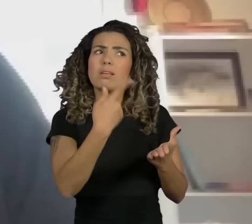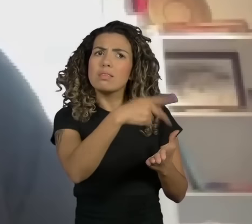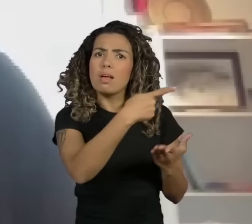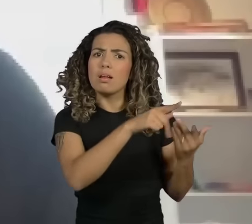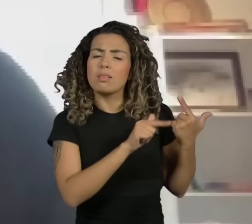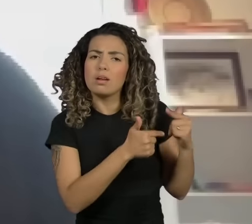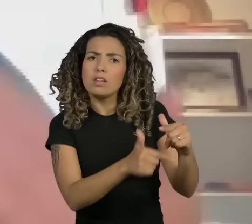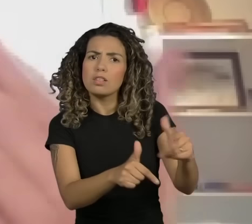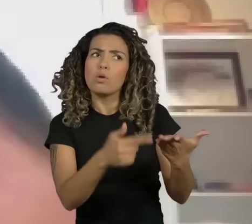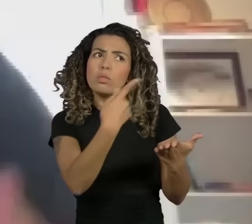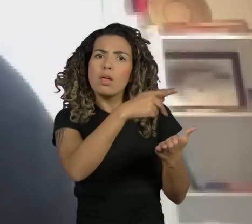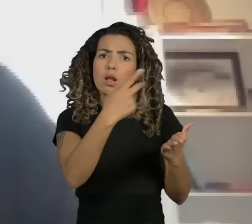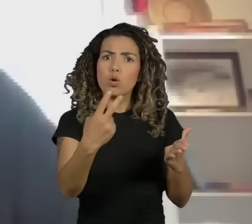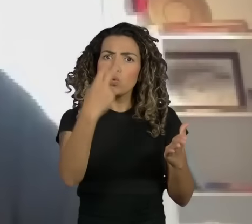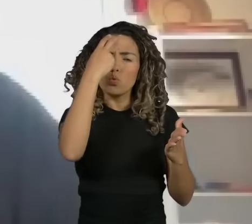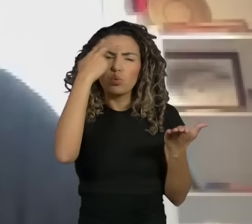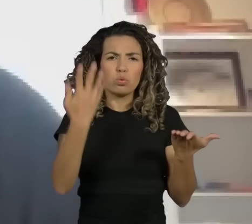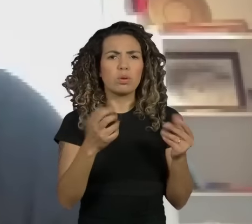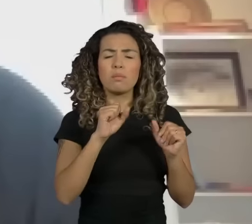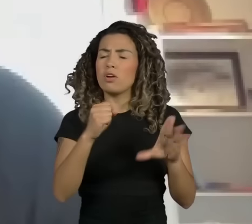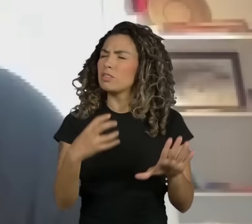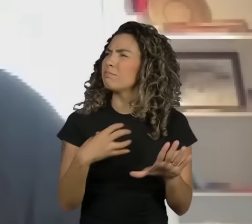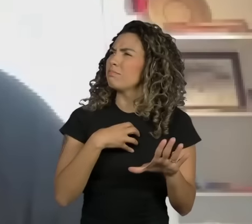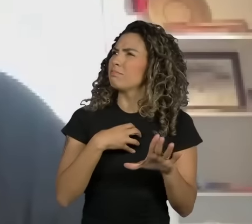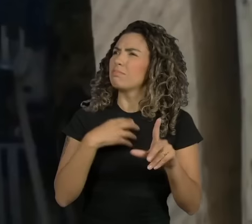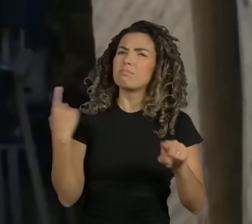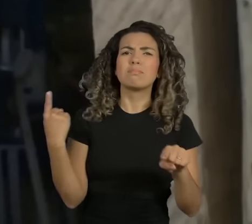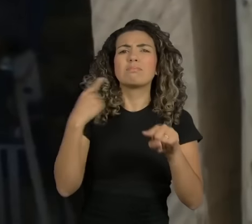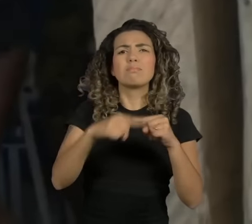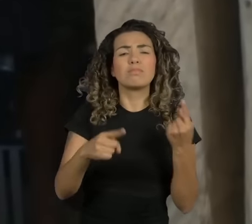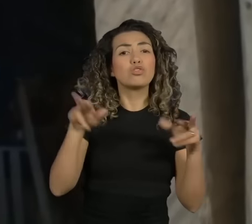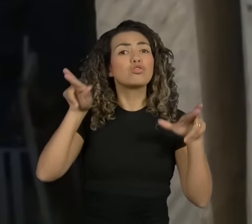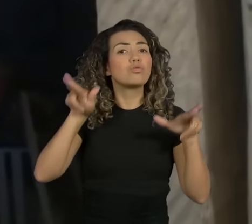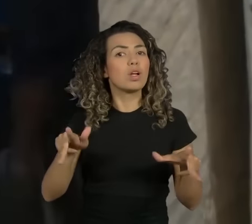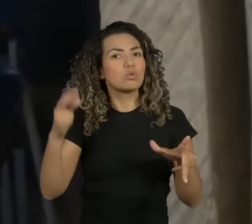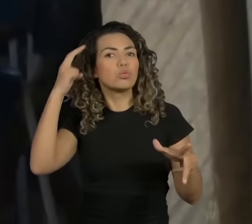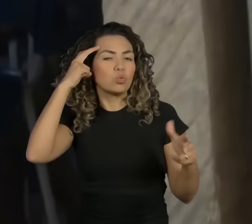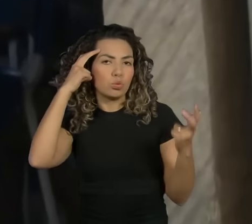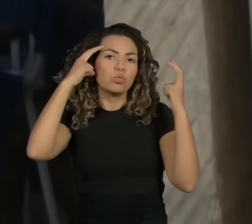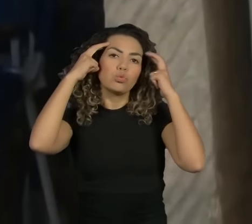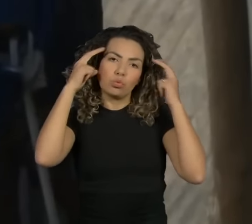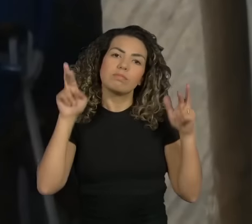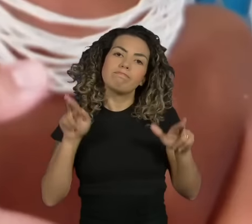podem entrar em choque com as nossas visões de mundo.